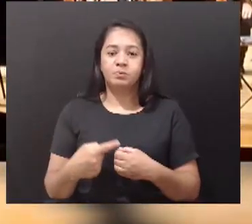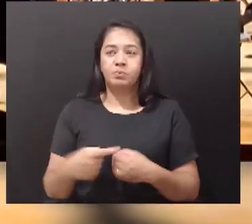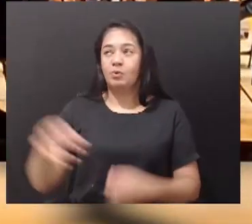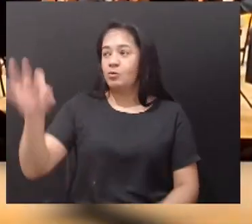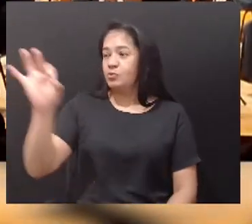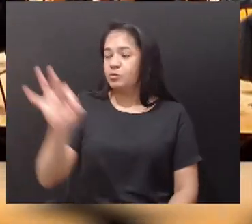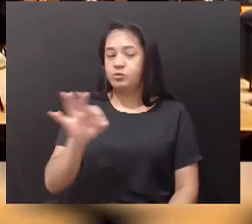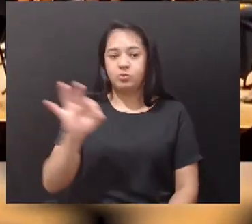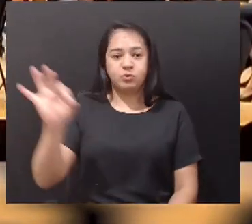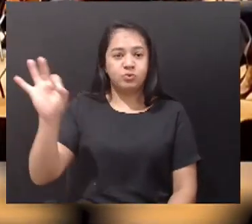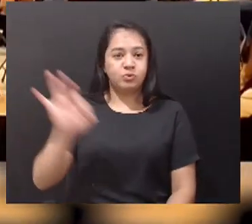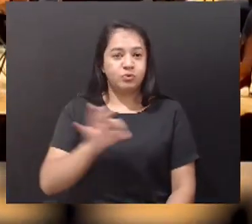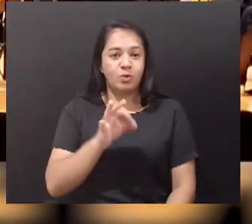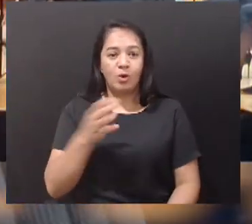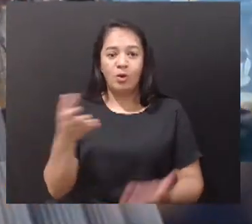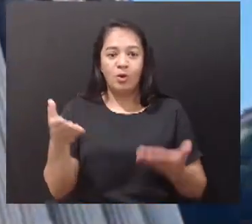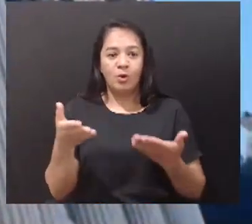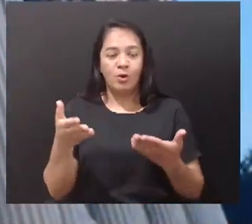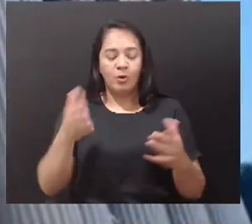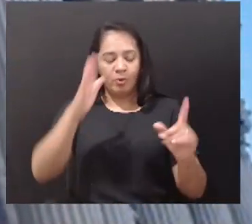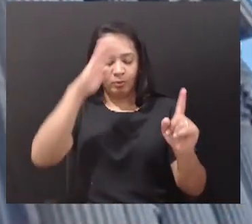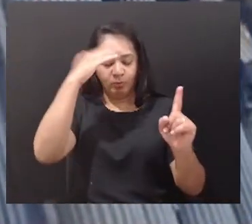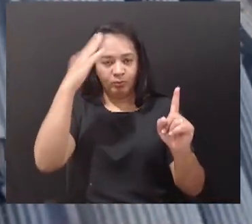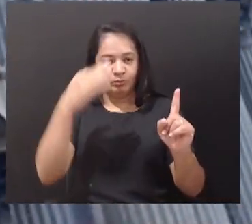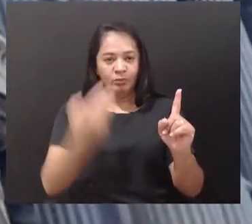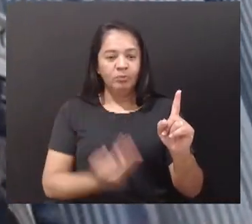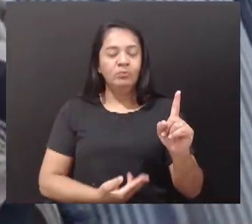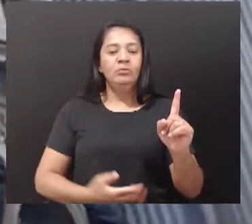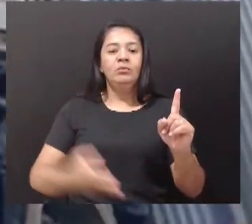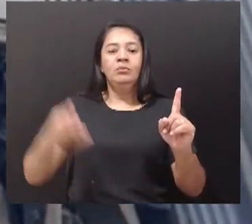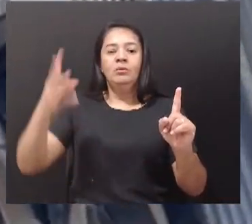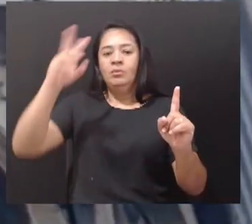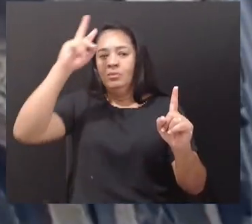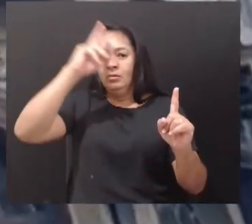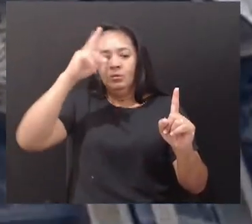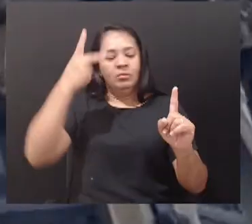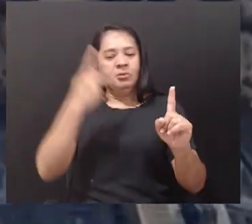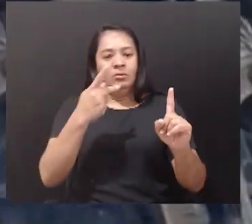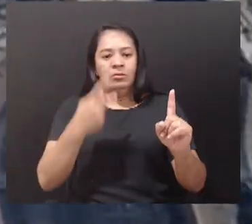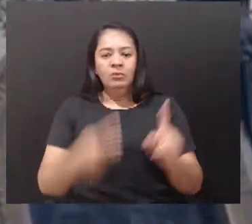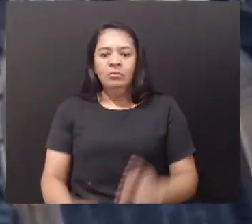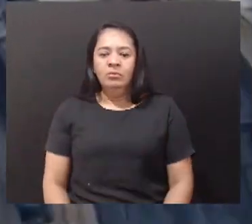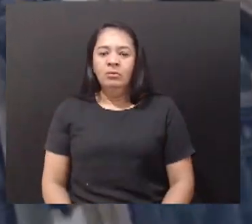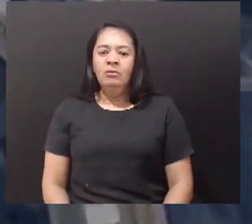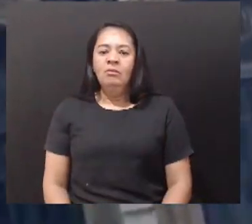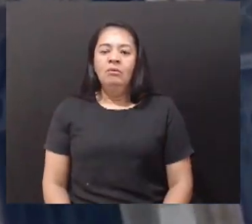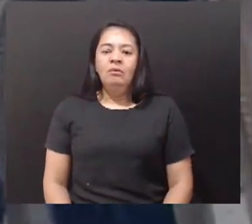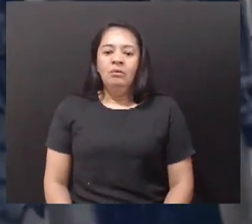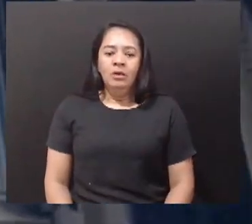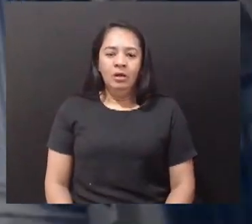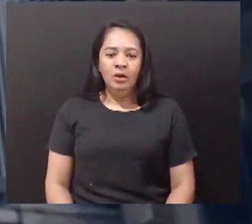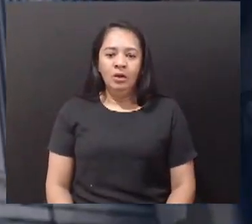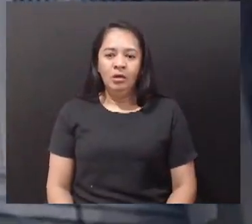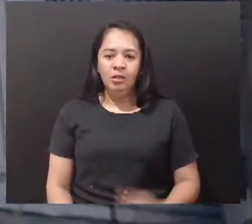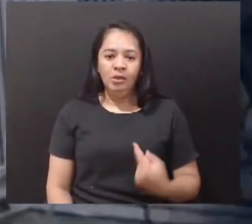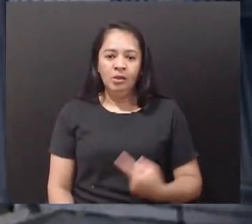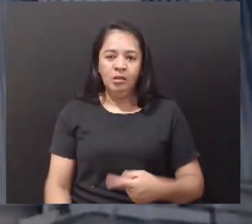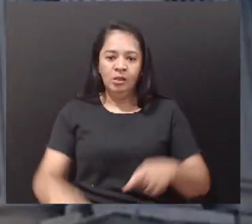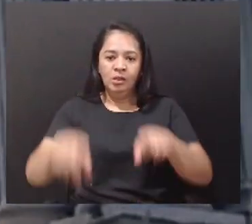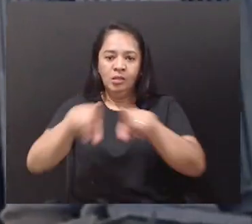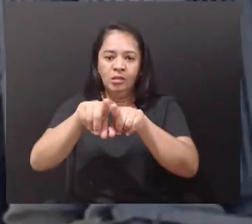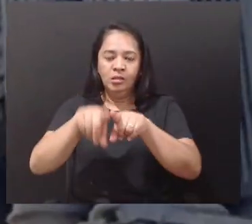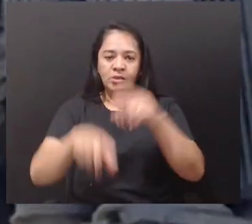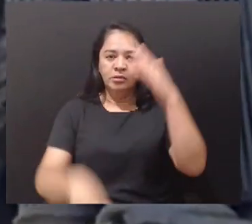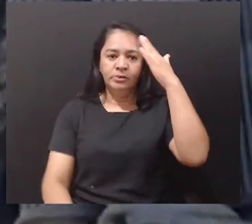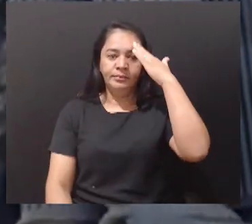que honra a memória, né, que faz questão de honrar a memória, e a gente também sabe,